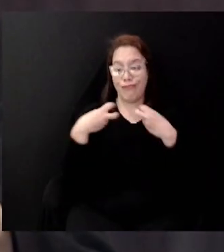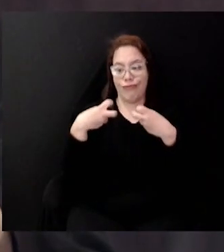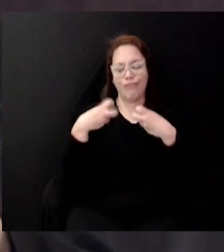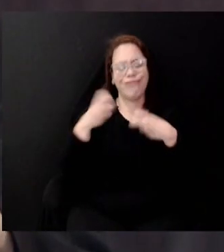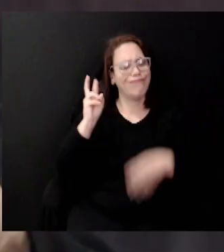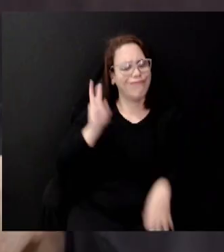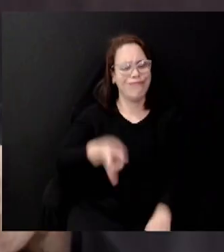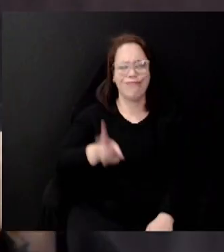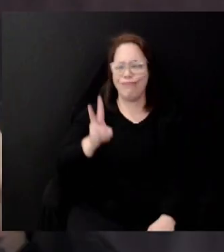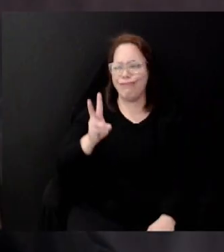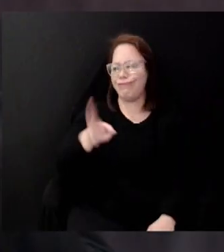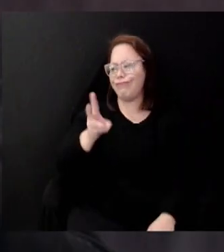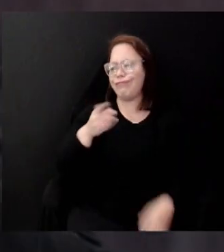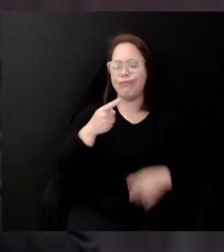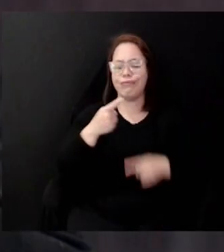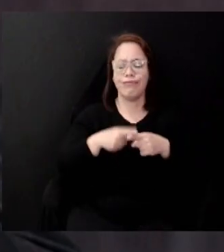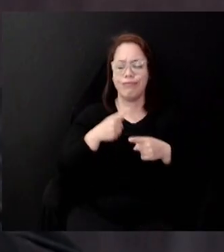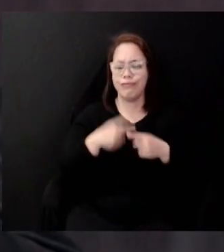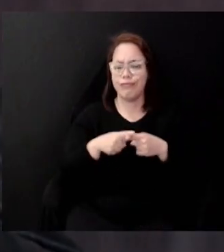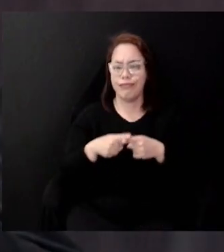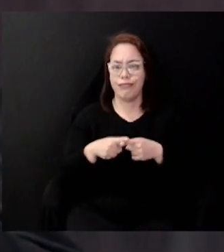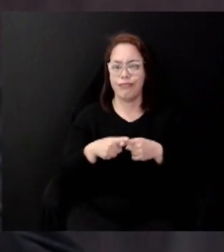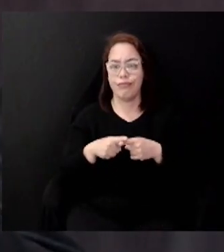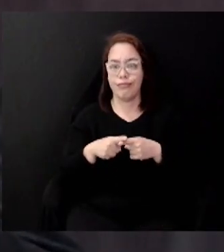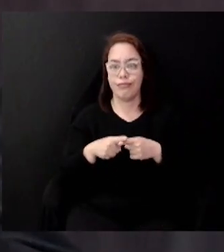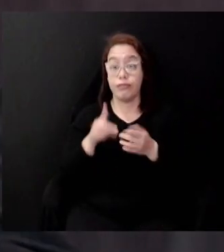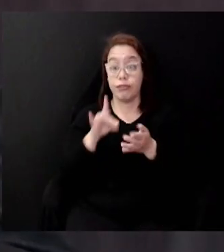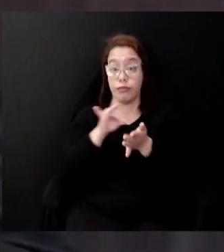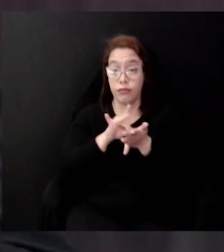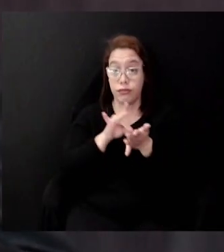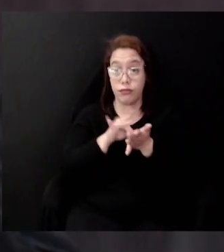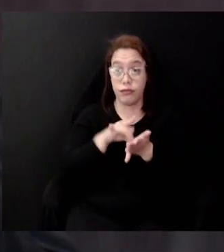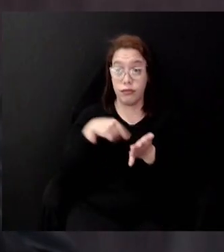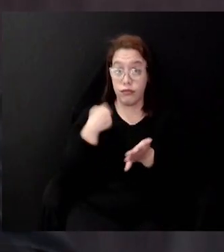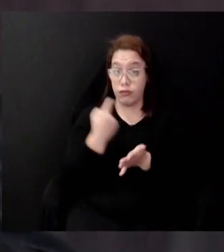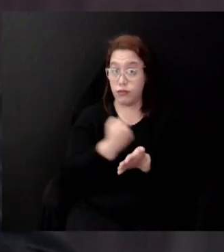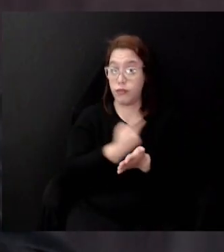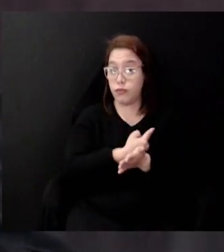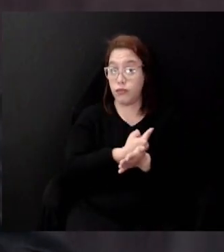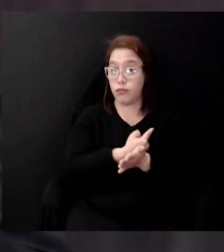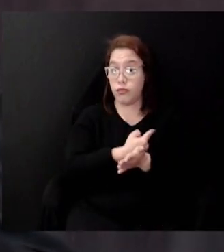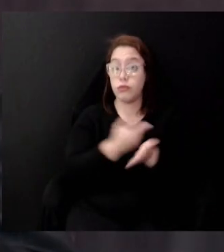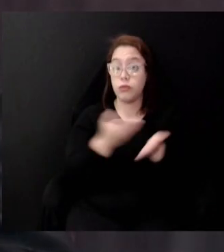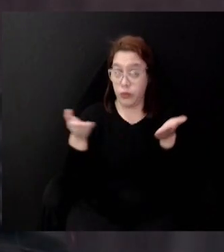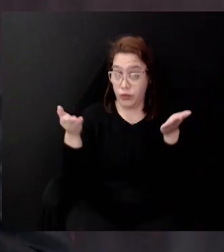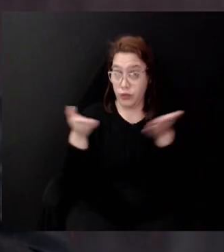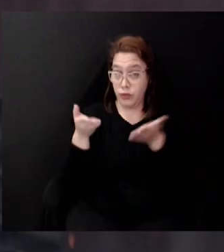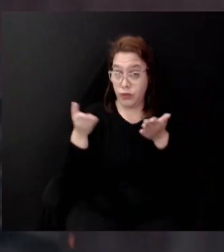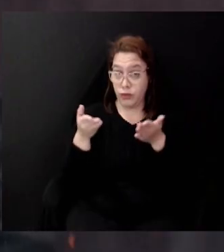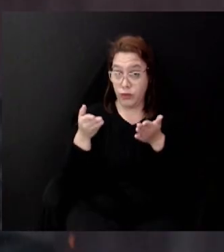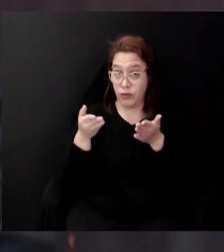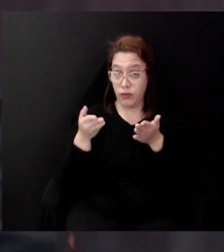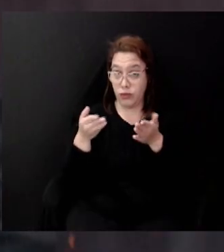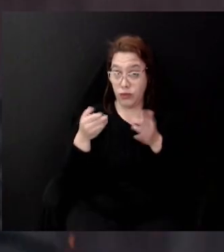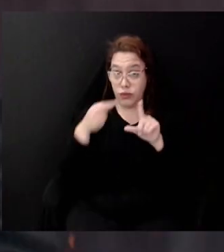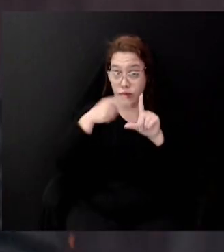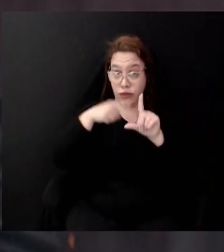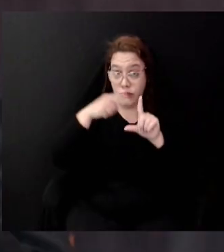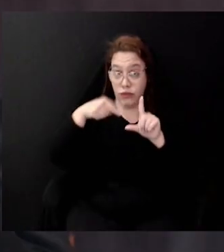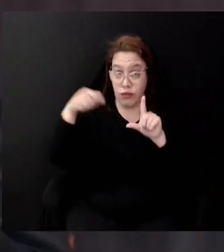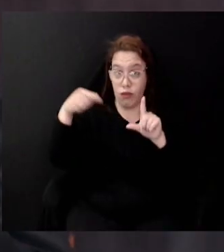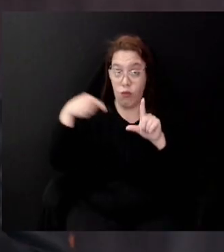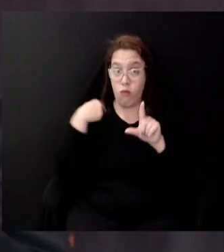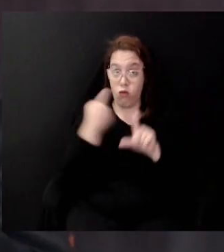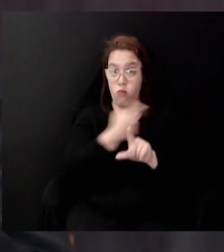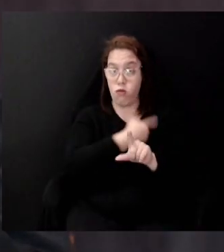constantemente, porque, na verdade, nós, hoje, os nossos dados e quem